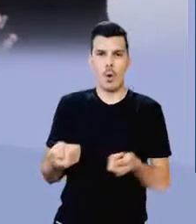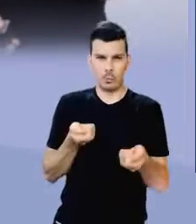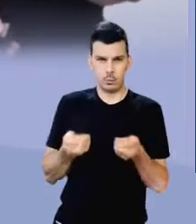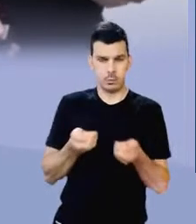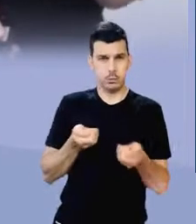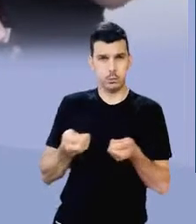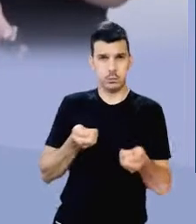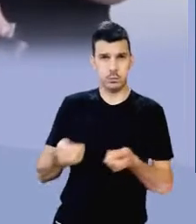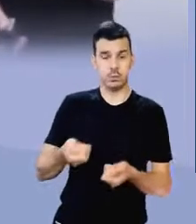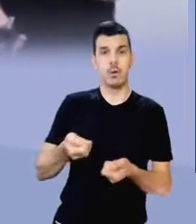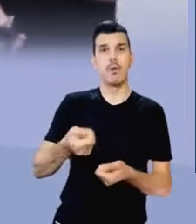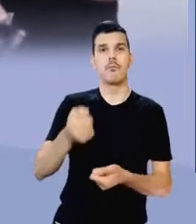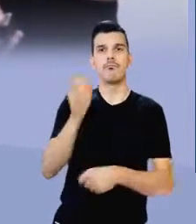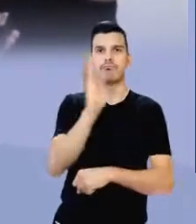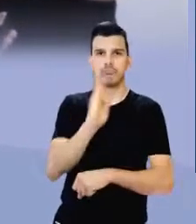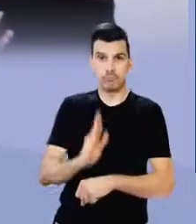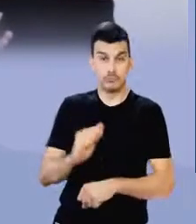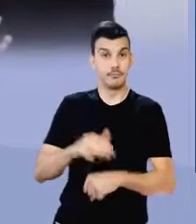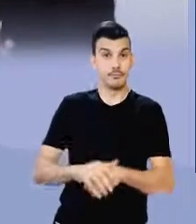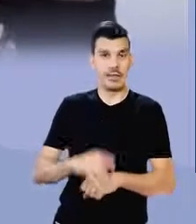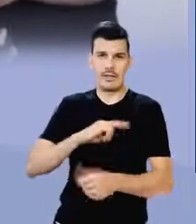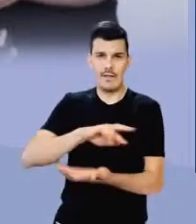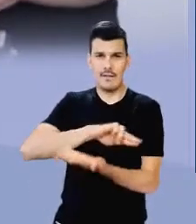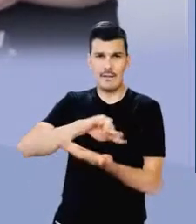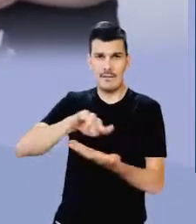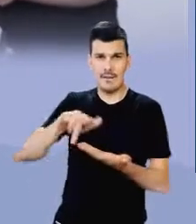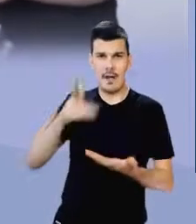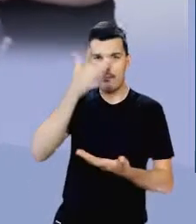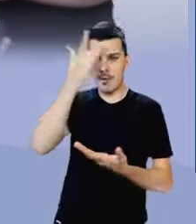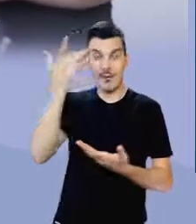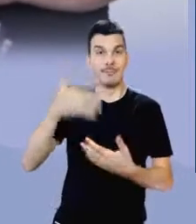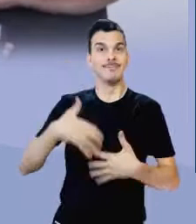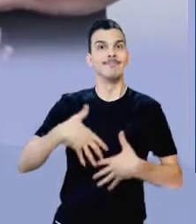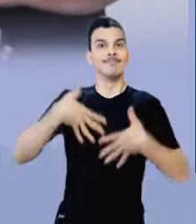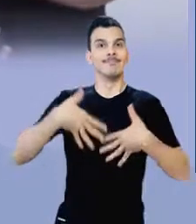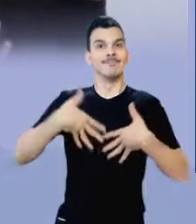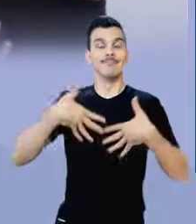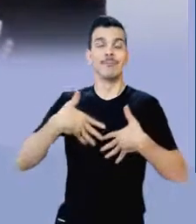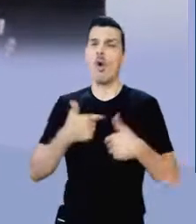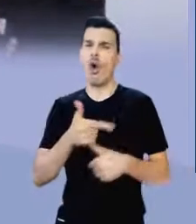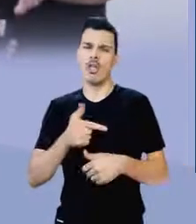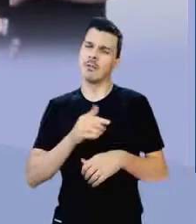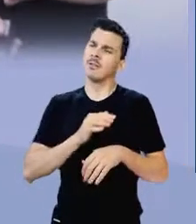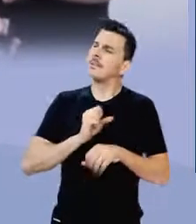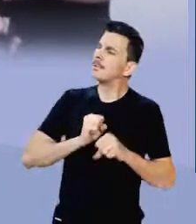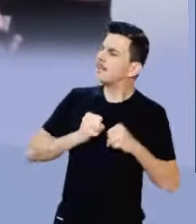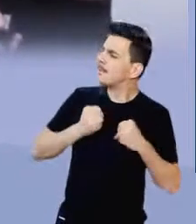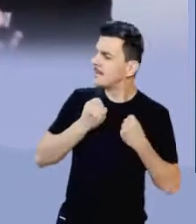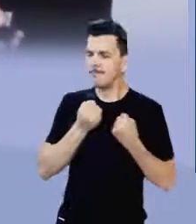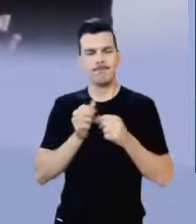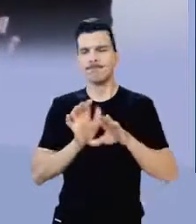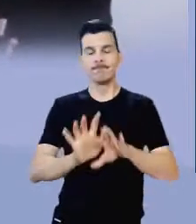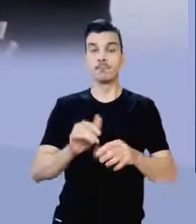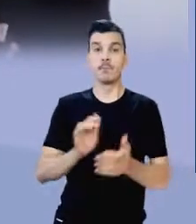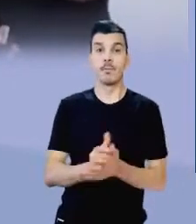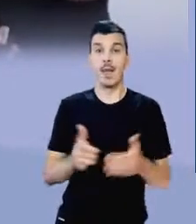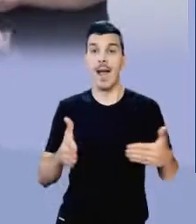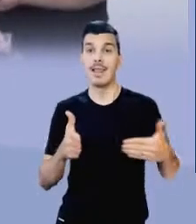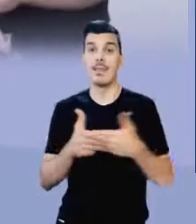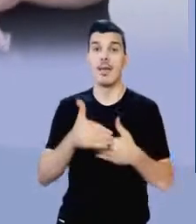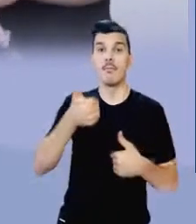governa continuamente o país. Havia muitas pessoas satisfeitas e outras não. E ele vai